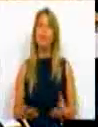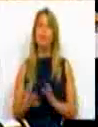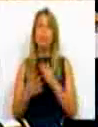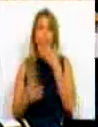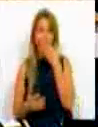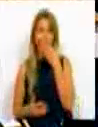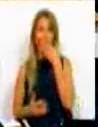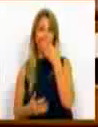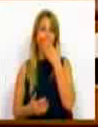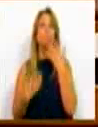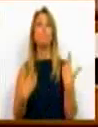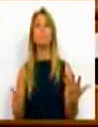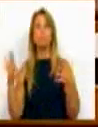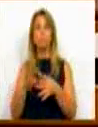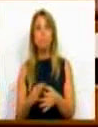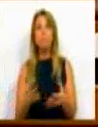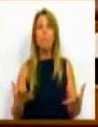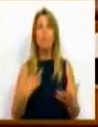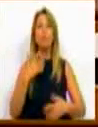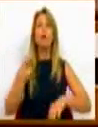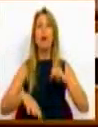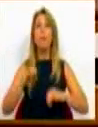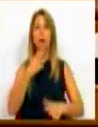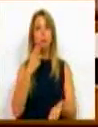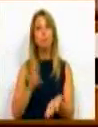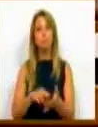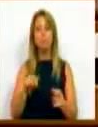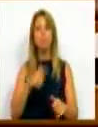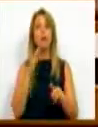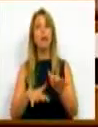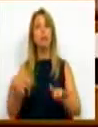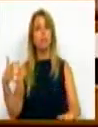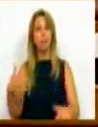Assentemos, pois, no que realmente se está a passar nesta Assembleia.